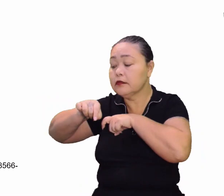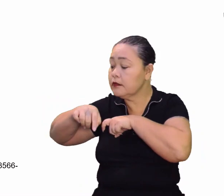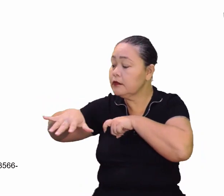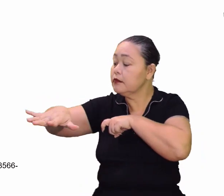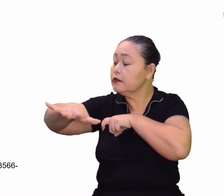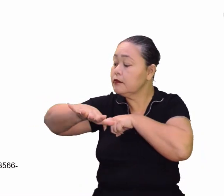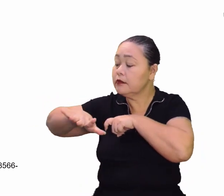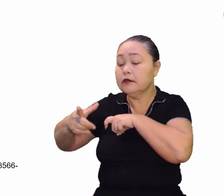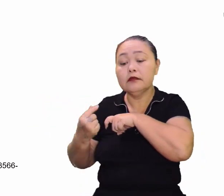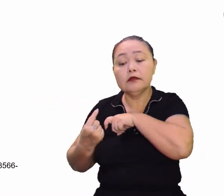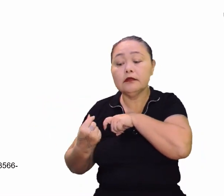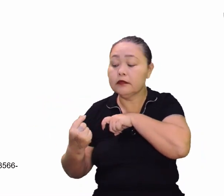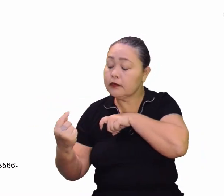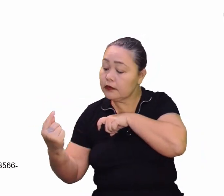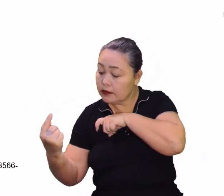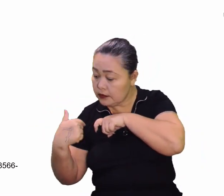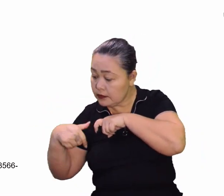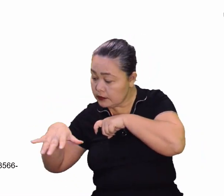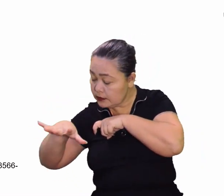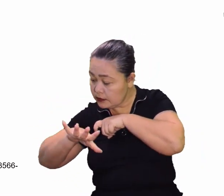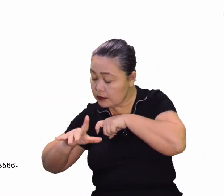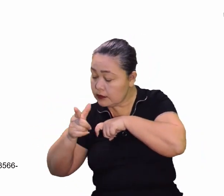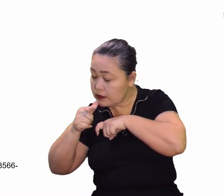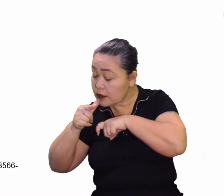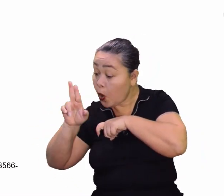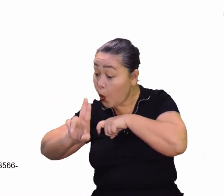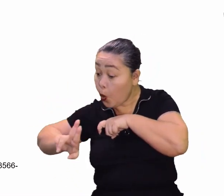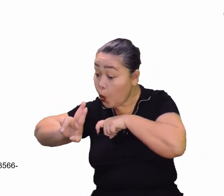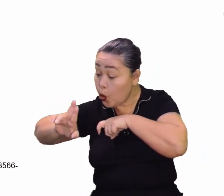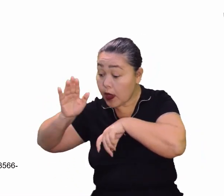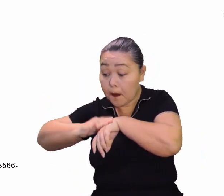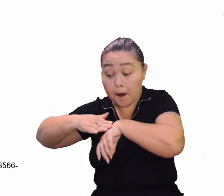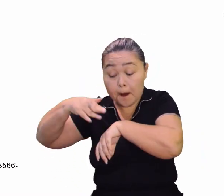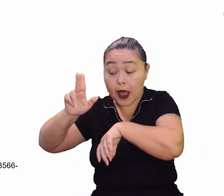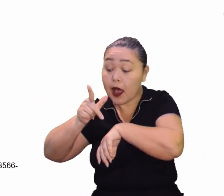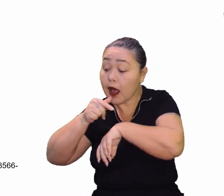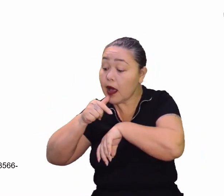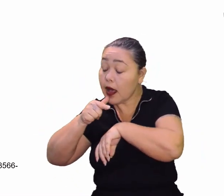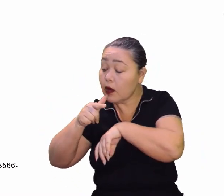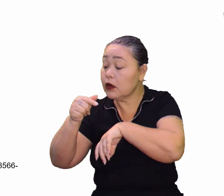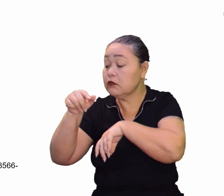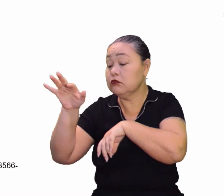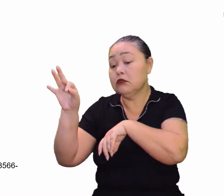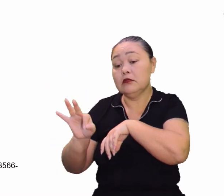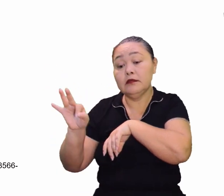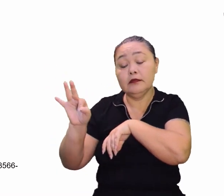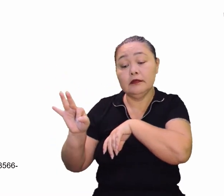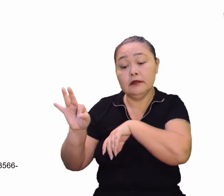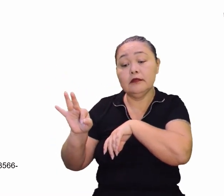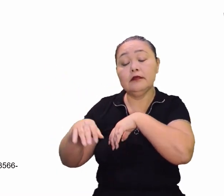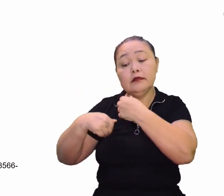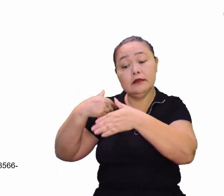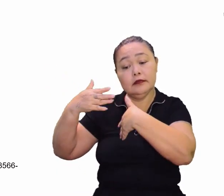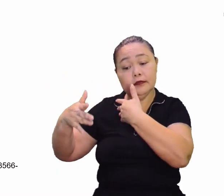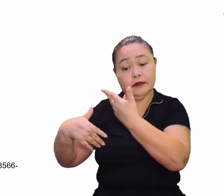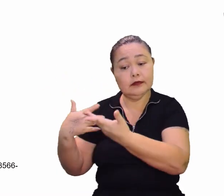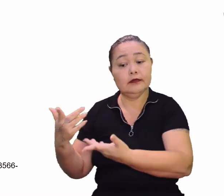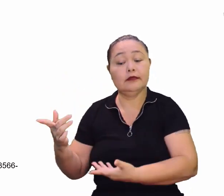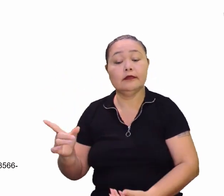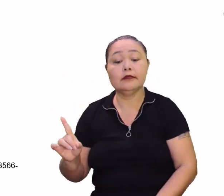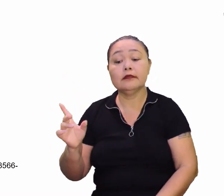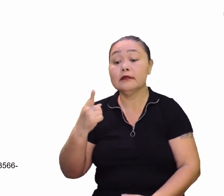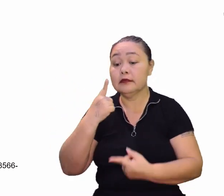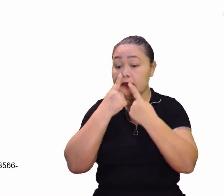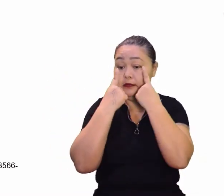setores econômicos. Então, a agricultura utiliza 70% da água, entendeu? No seu processo de produção.